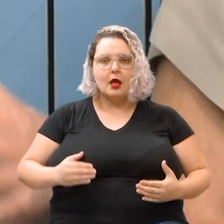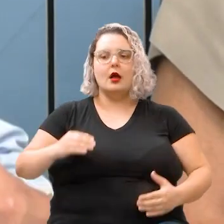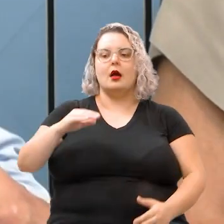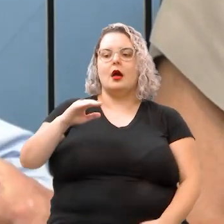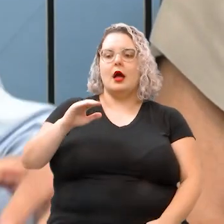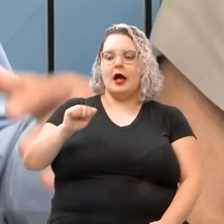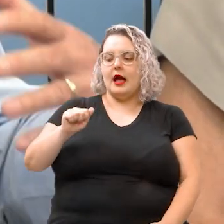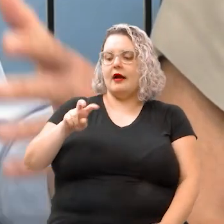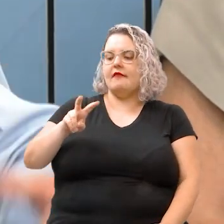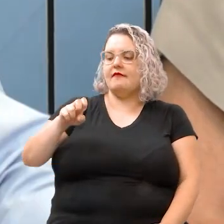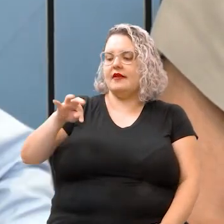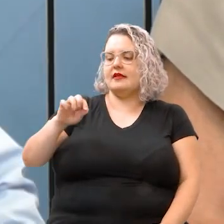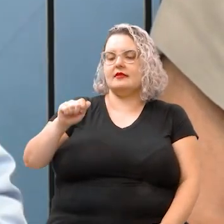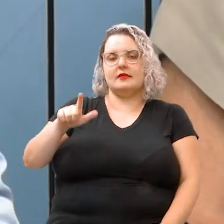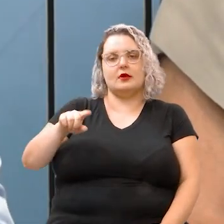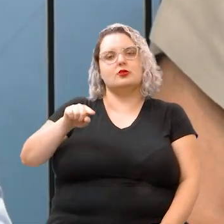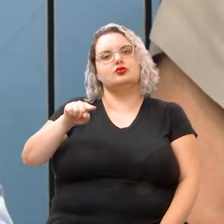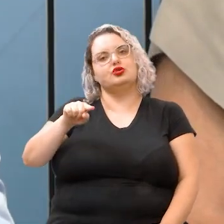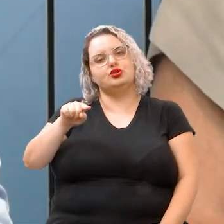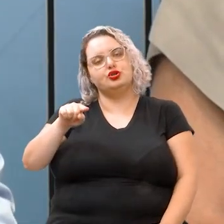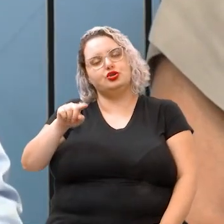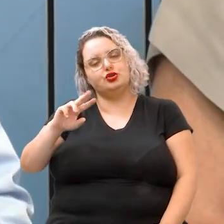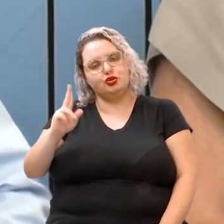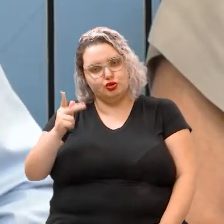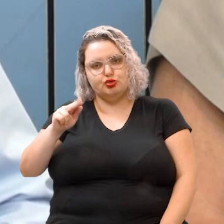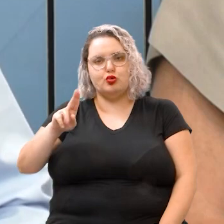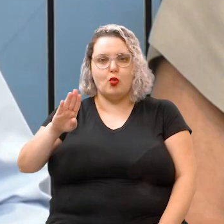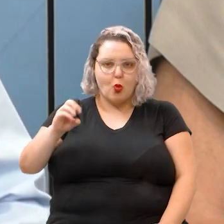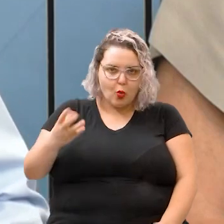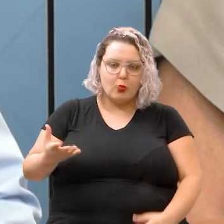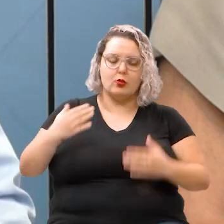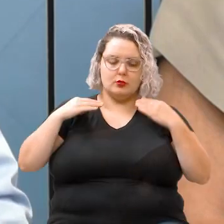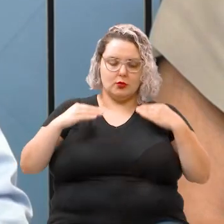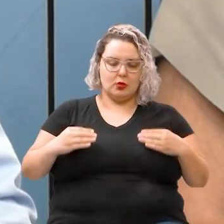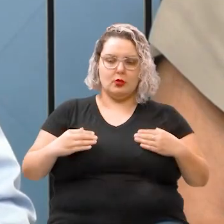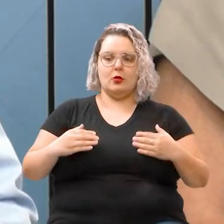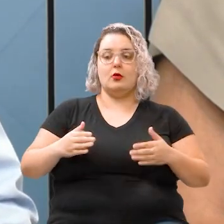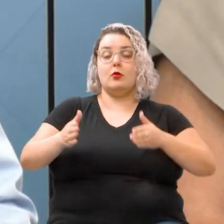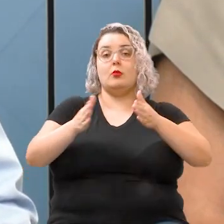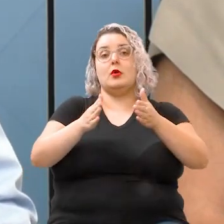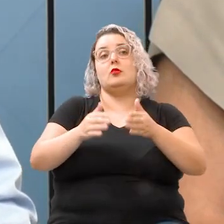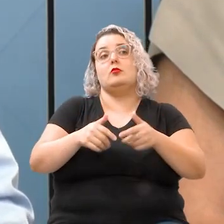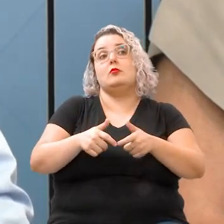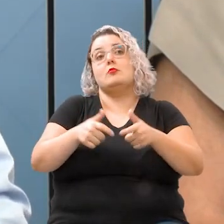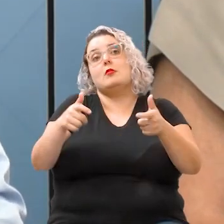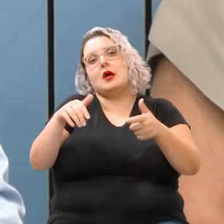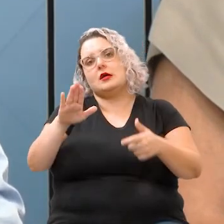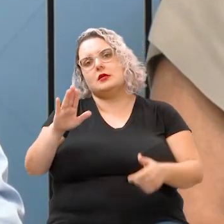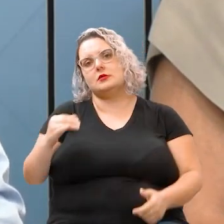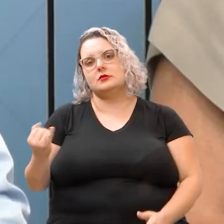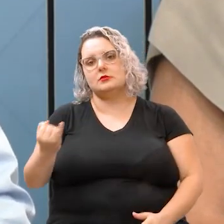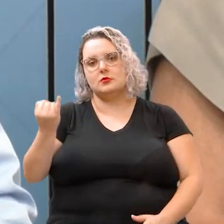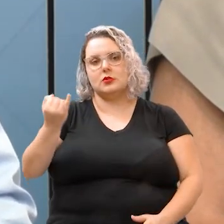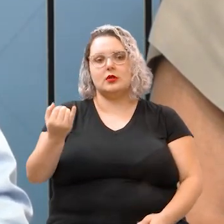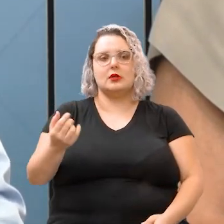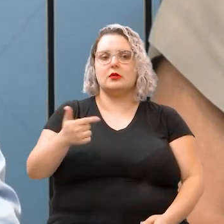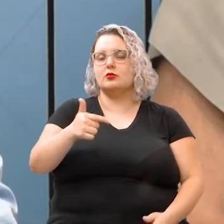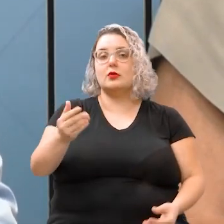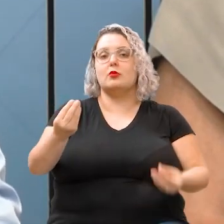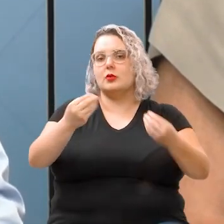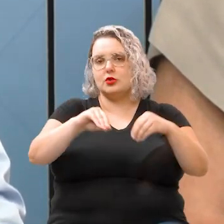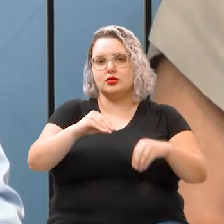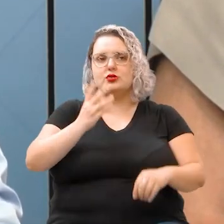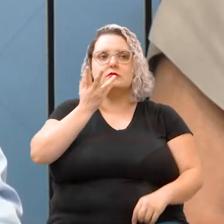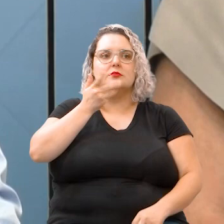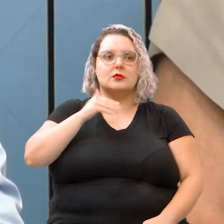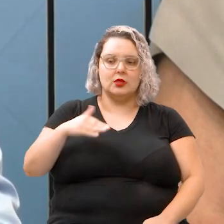avental de chumbo na pessoa, enfim. Qual o período mais importante ou menos que não causa prejuízo para a criança,